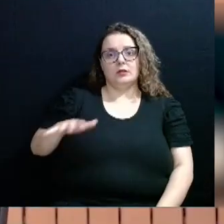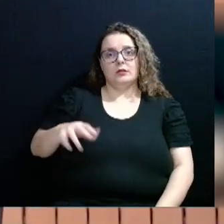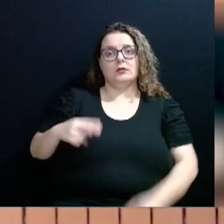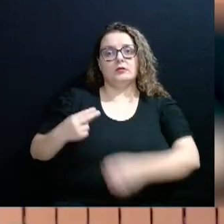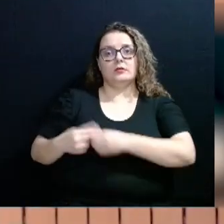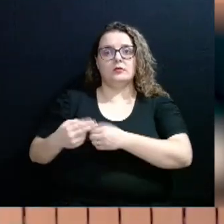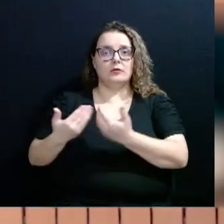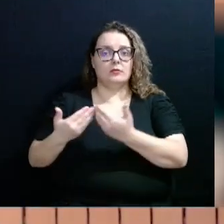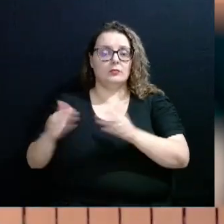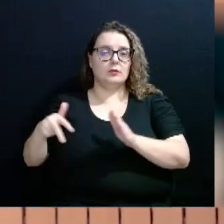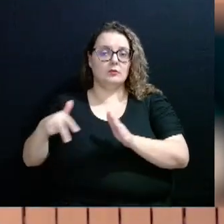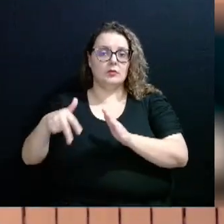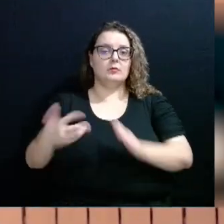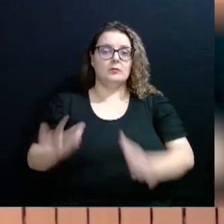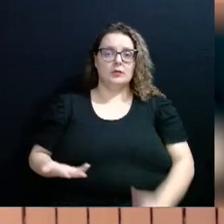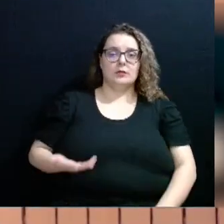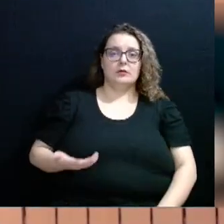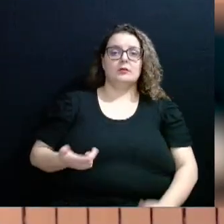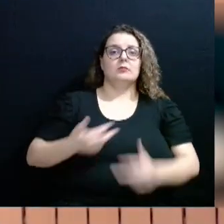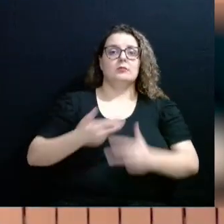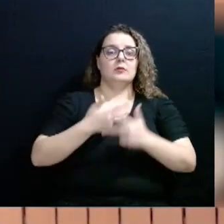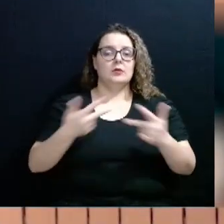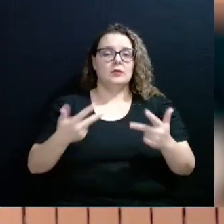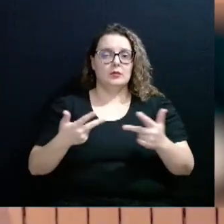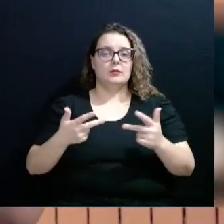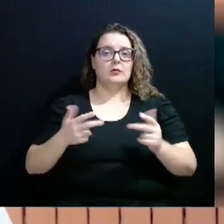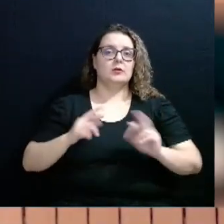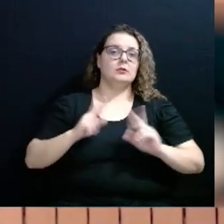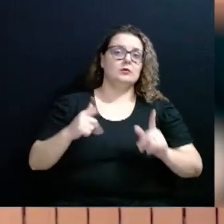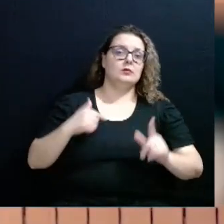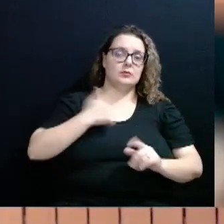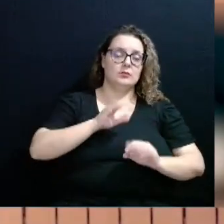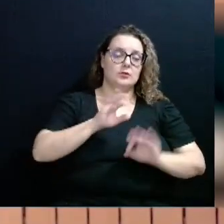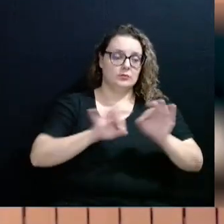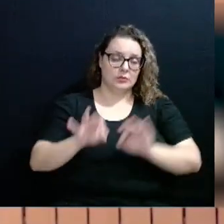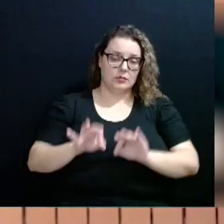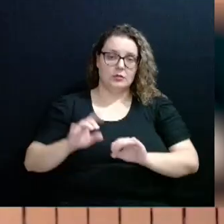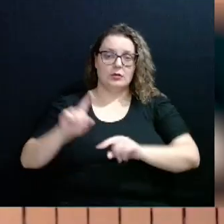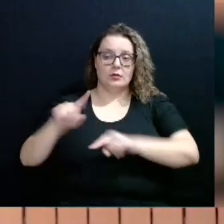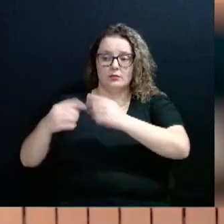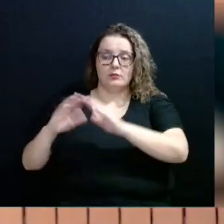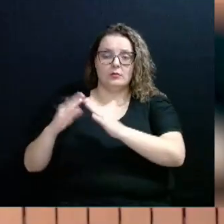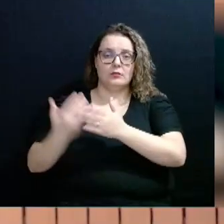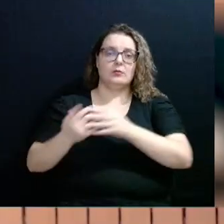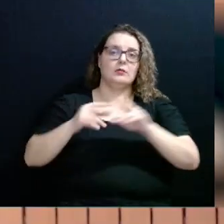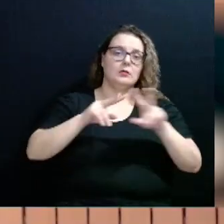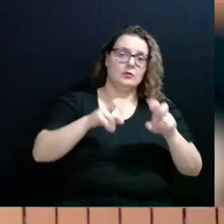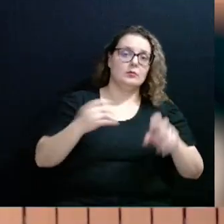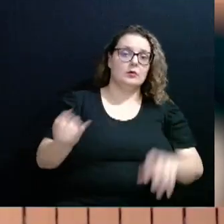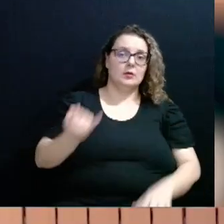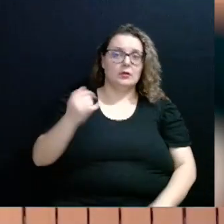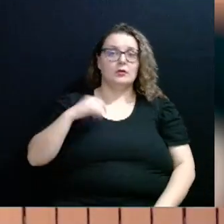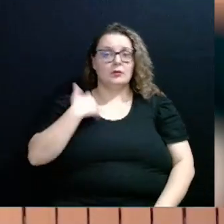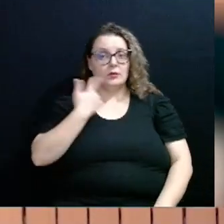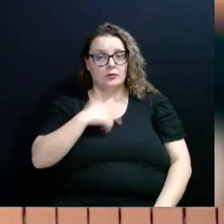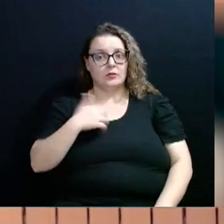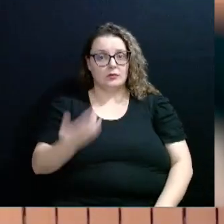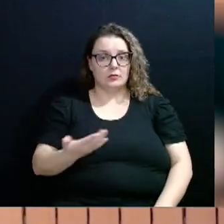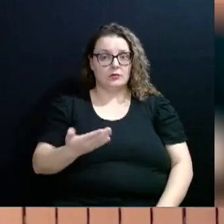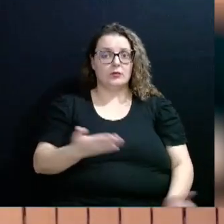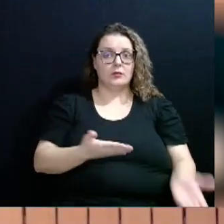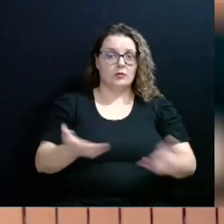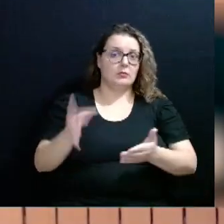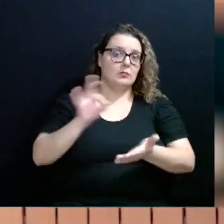das coisas diferenciais do nosso projeto é, enquanto outras escolas apresentavam sobre temas muito importantes, a gente apresentava a nossa realidade.